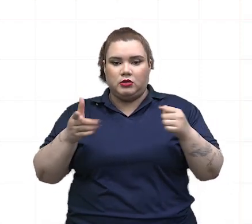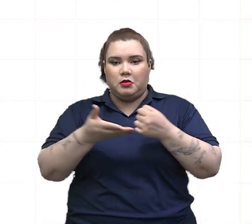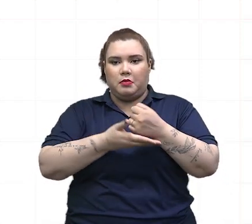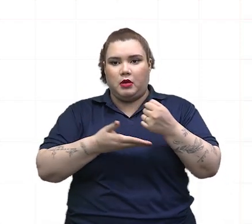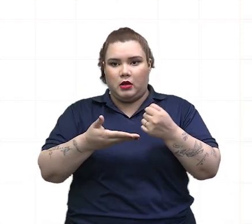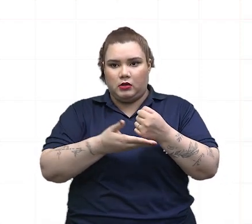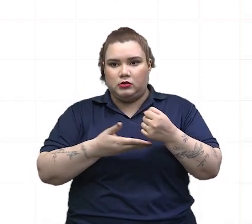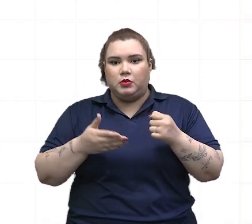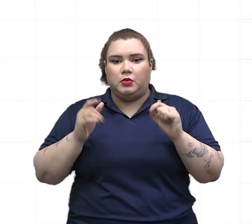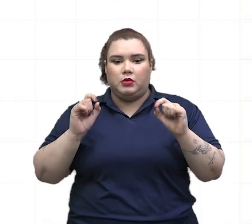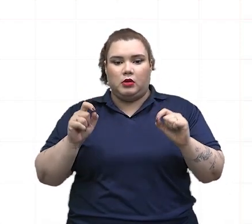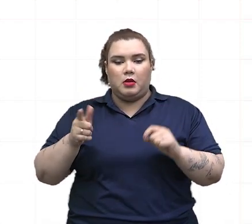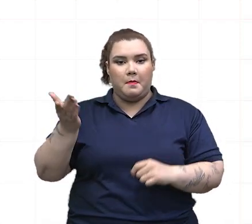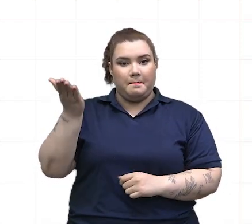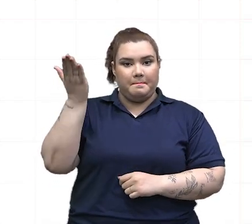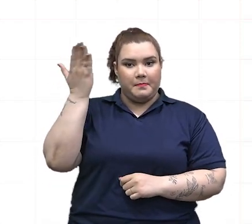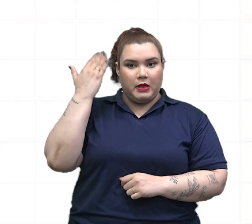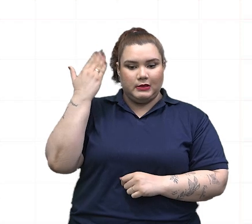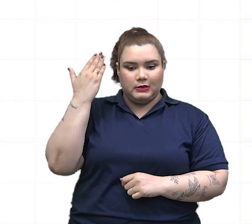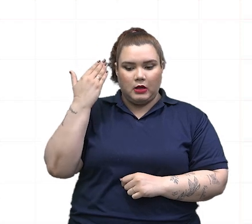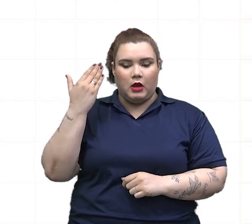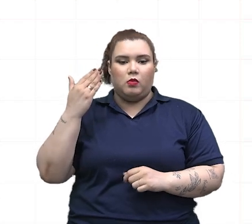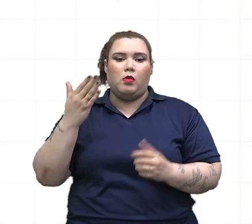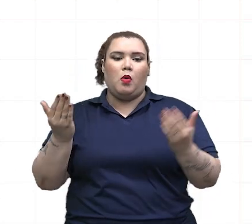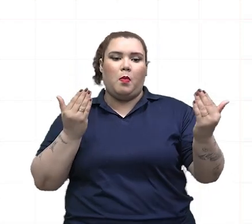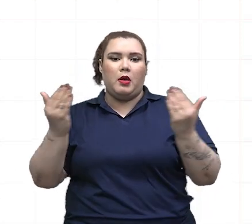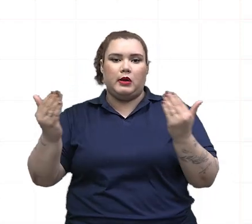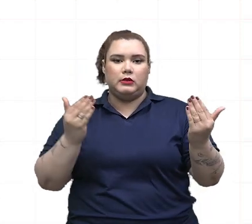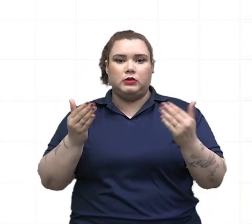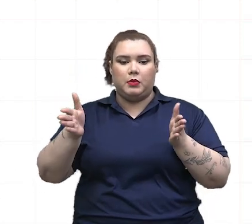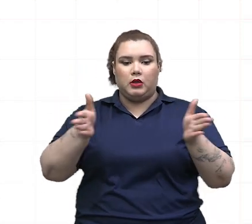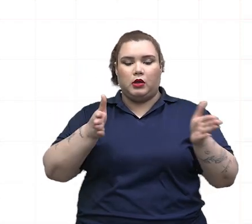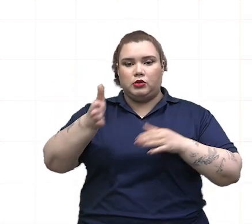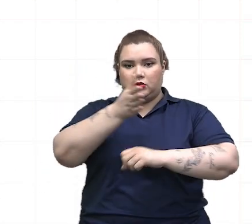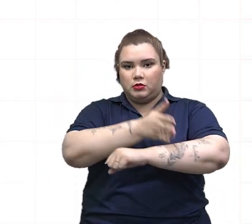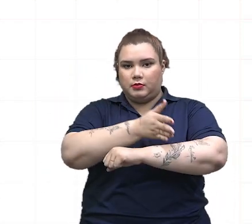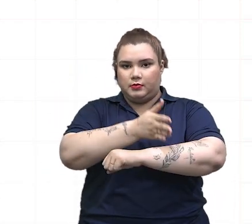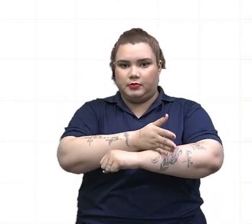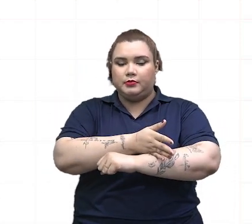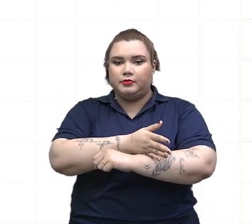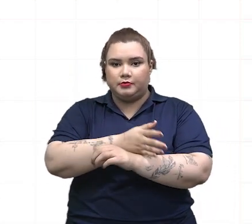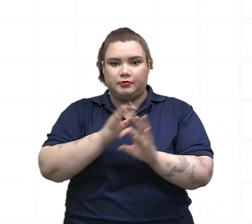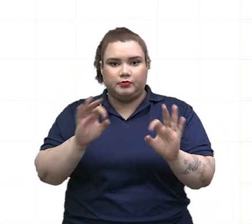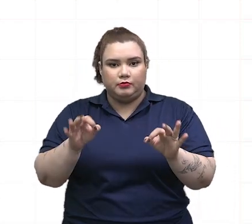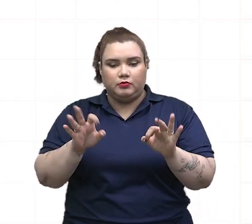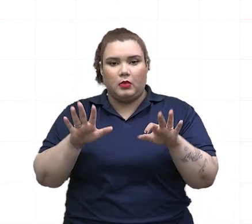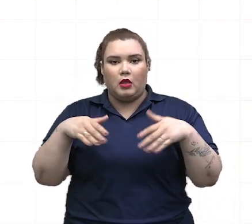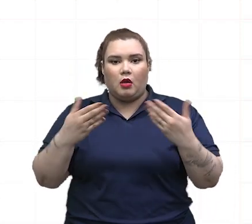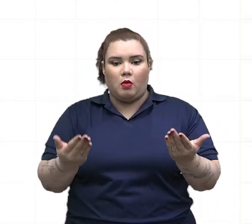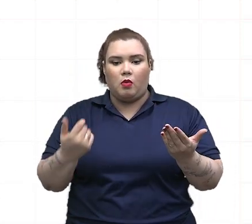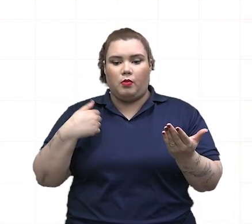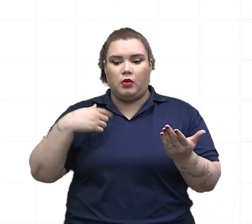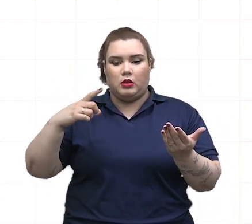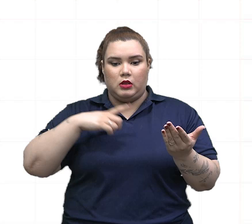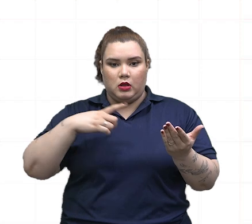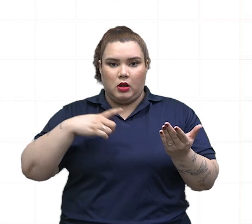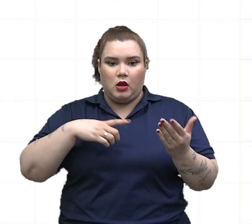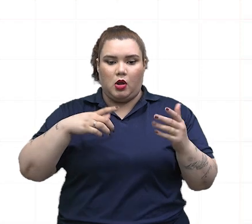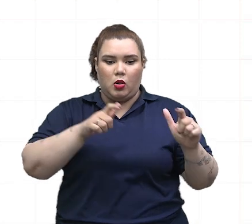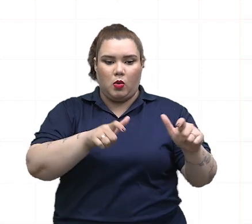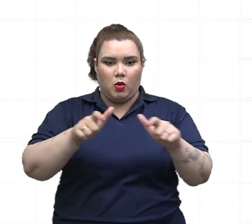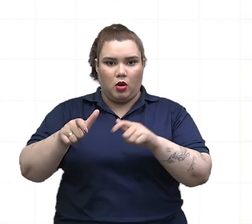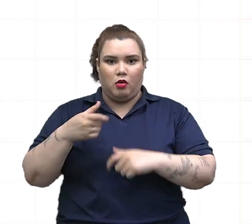né, lá da antiguidade para essa Idade Média, tá certo? É o quê? É eu, então, ter ali minhas